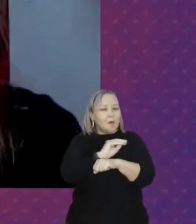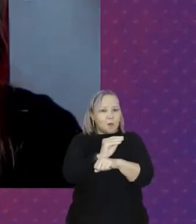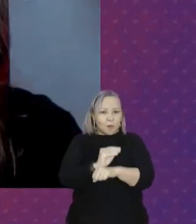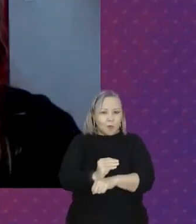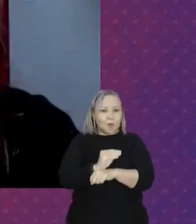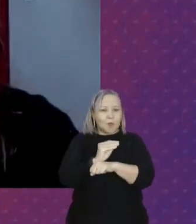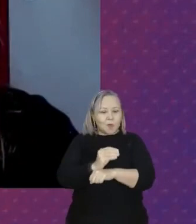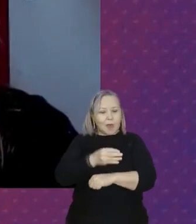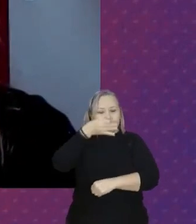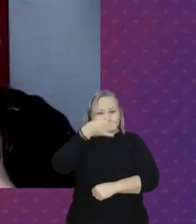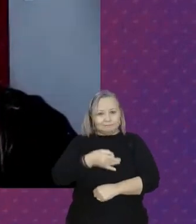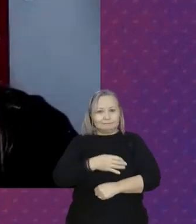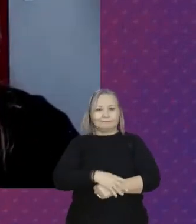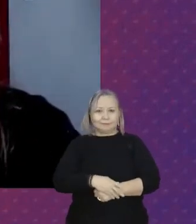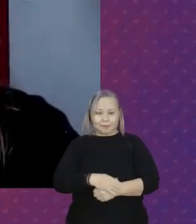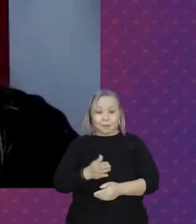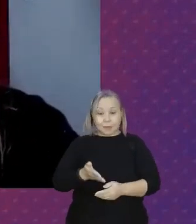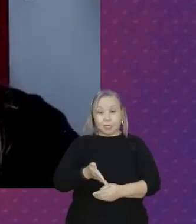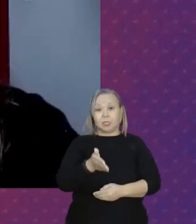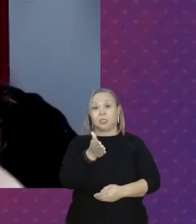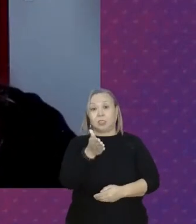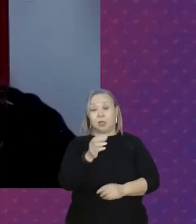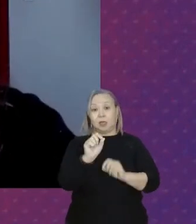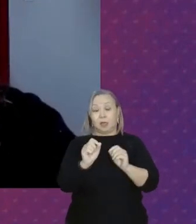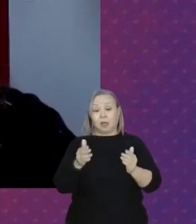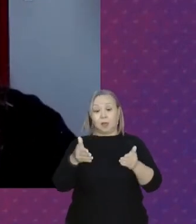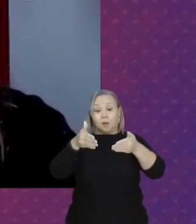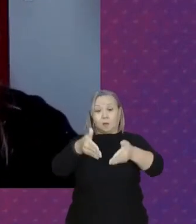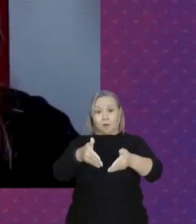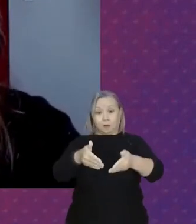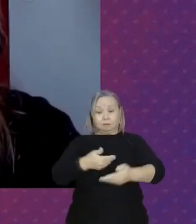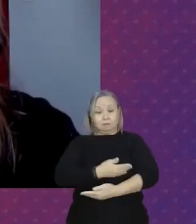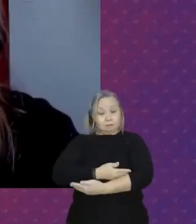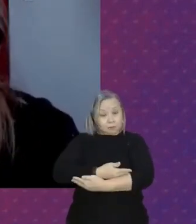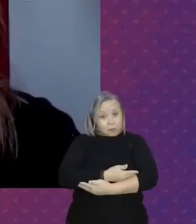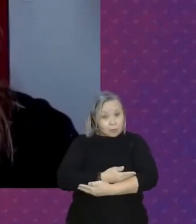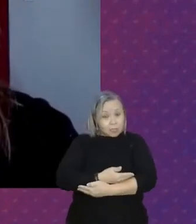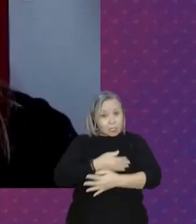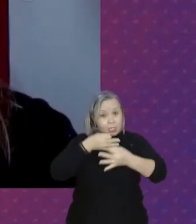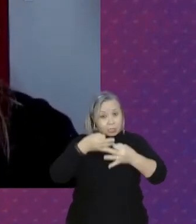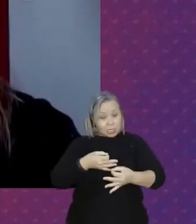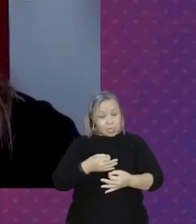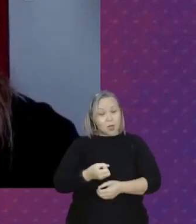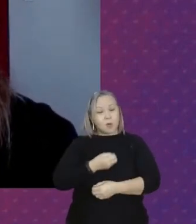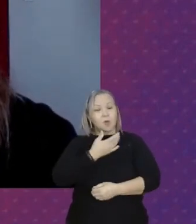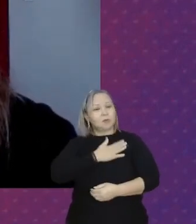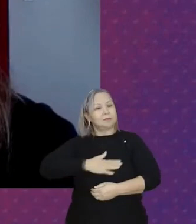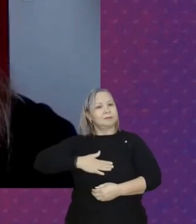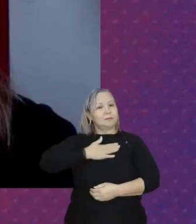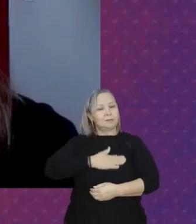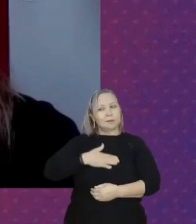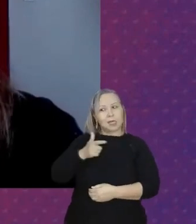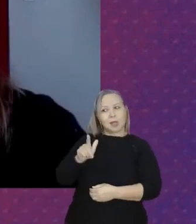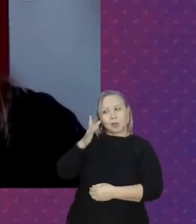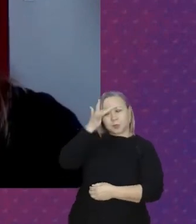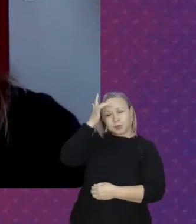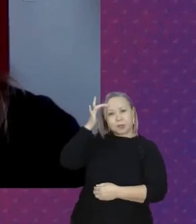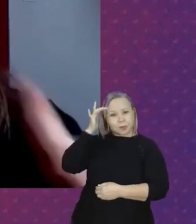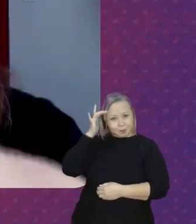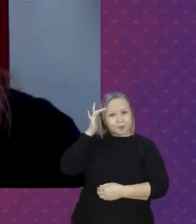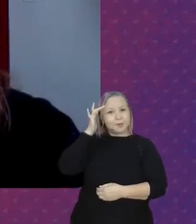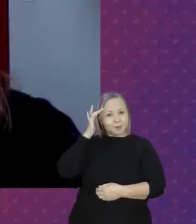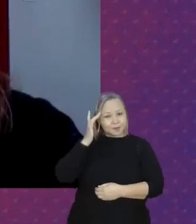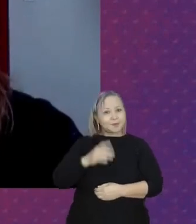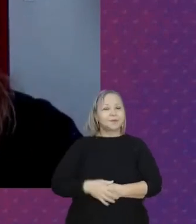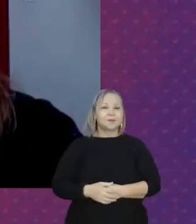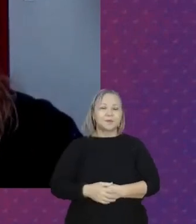você faz diretamente, uma pessoa faz diretamente, provendo cuidado para o bem-estar de outra pessoa.